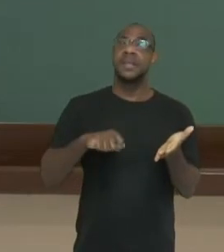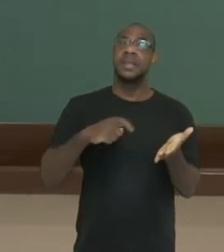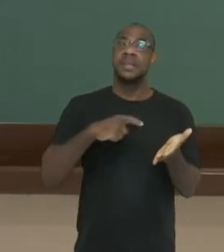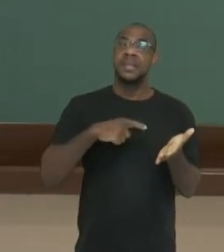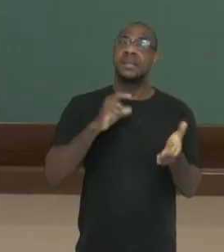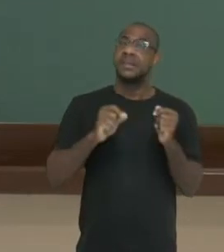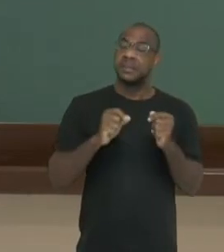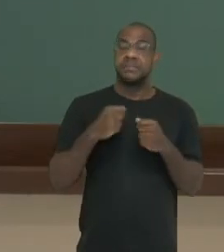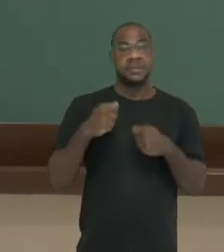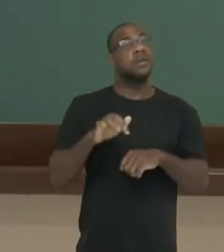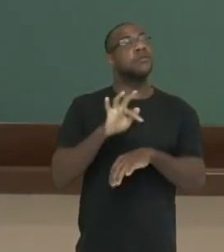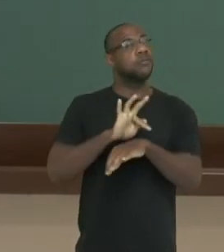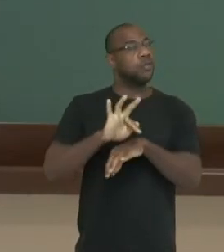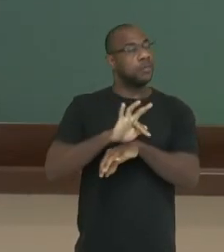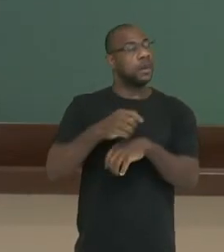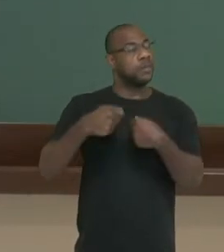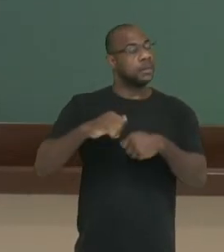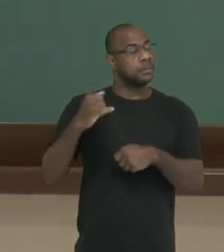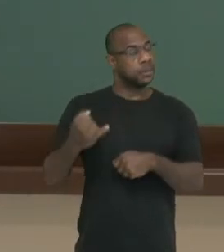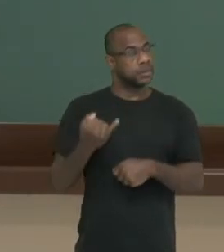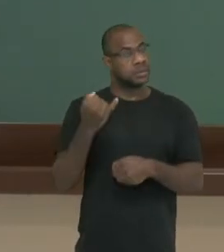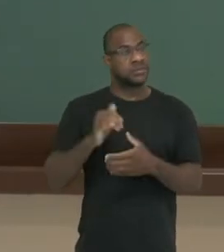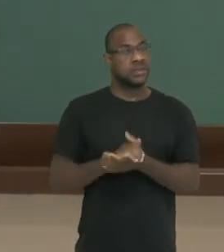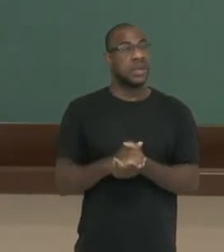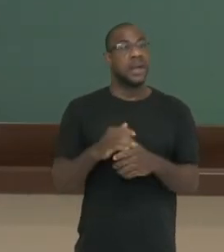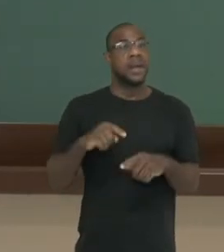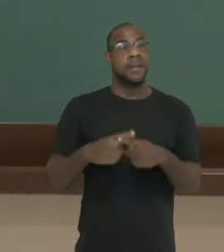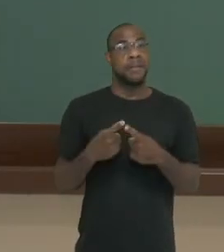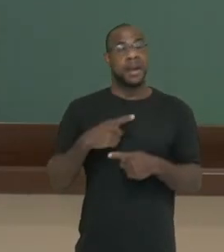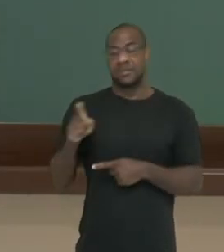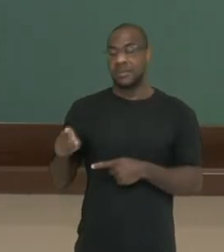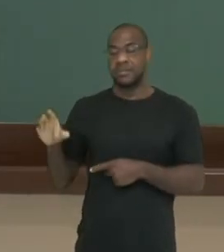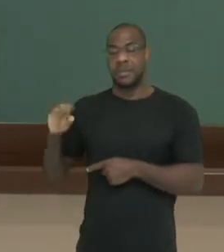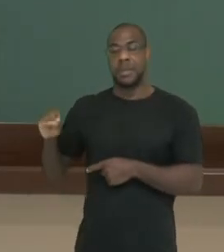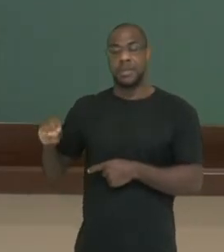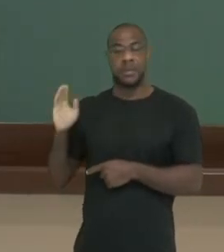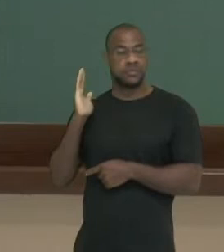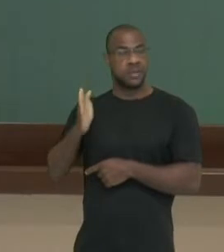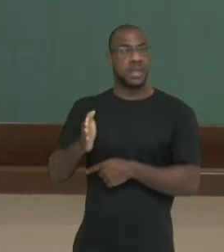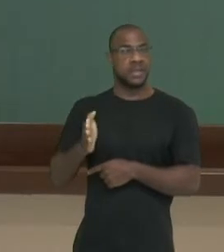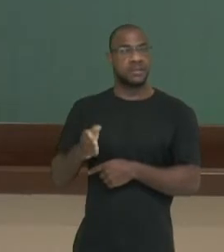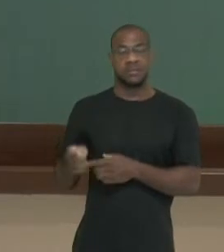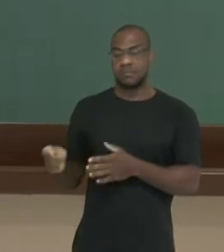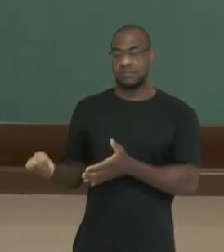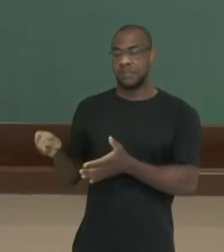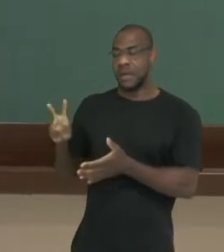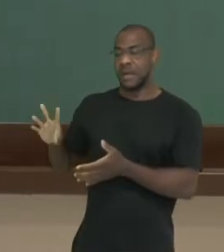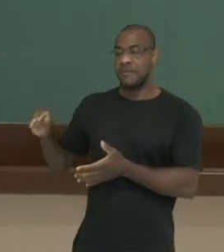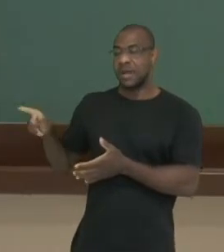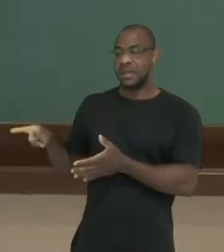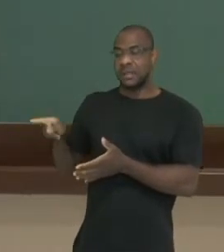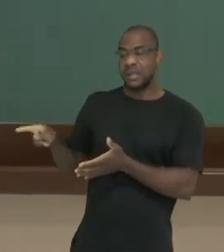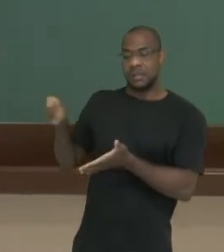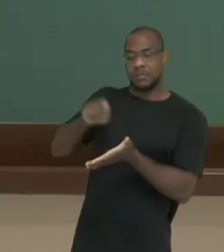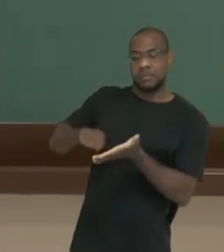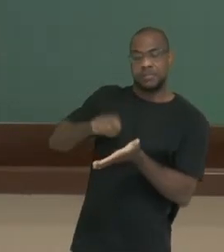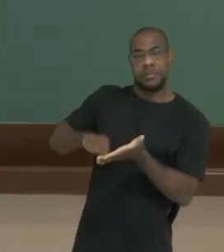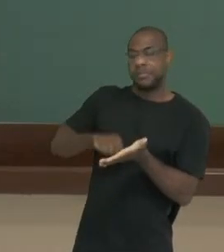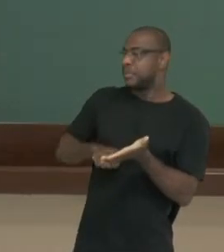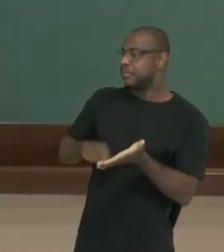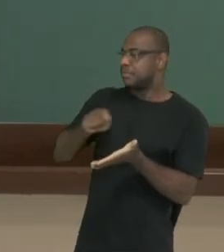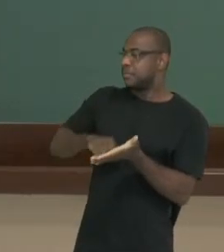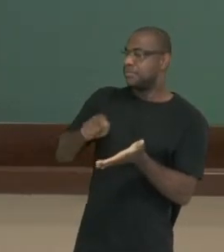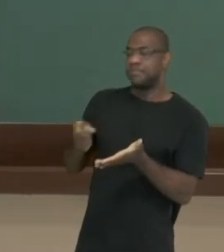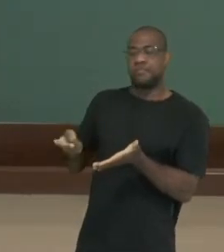maior formalidade, né? Só que como aqui foi feita o discurso direto, foi feita a transcrição da fala do jogador, então a